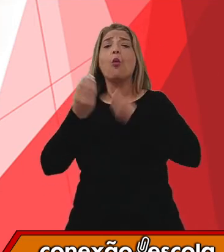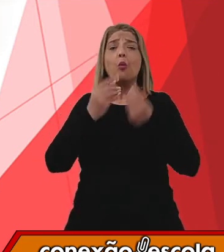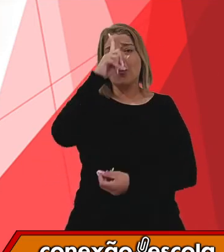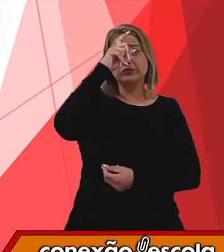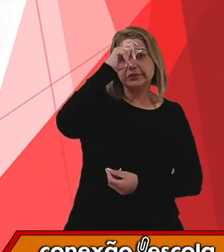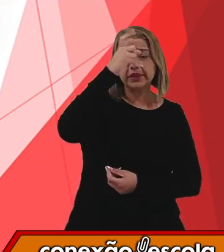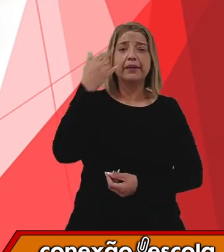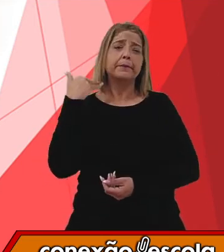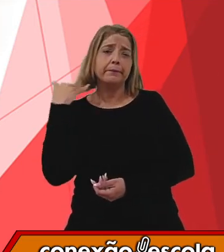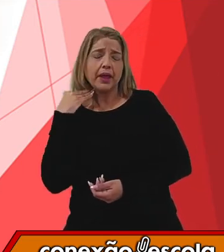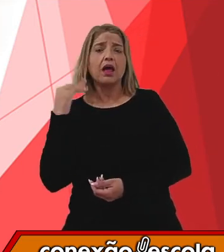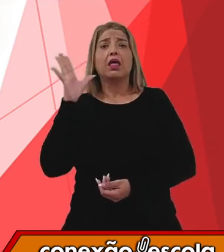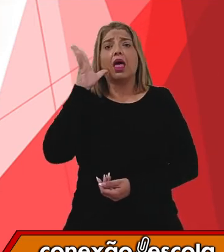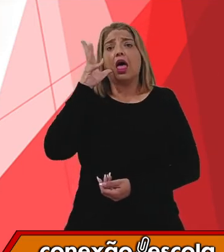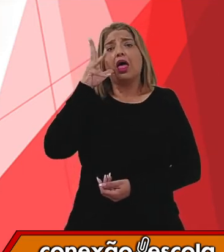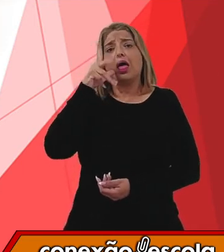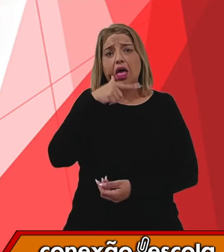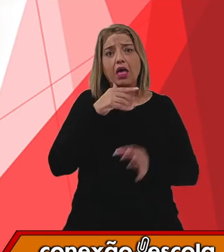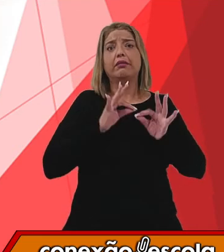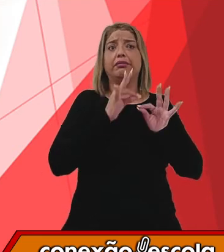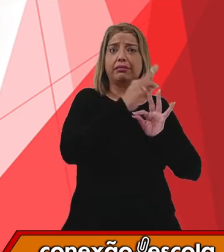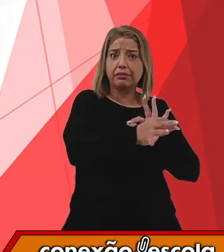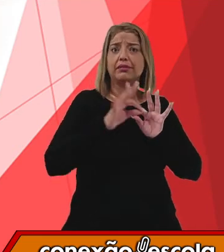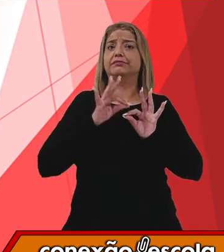banco, demora muito para chegar até lá?